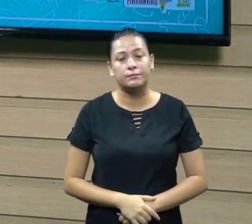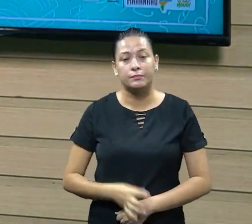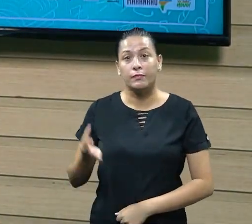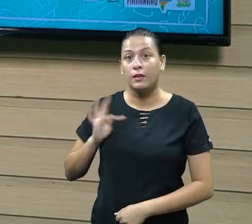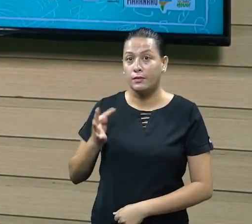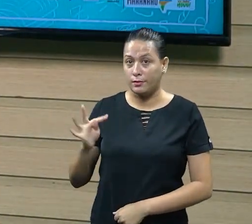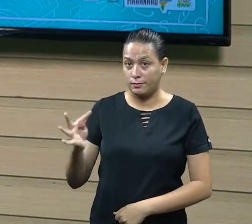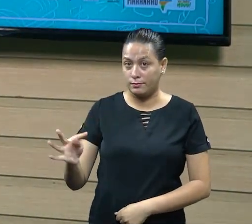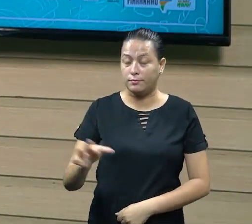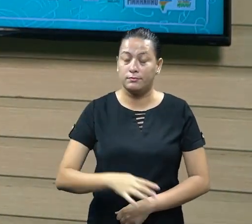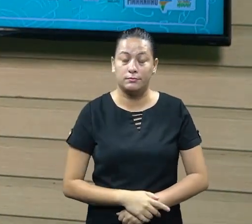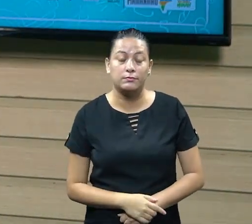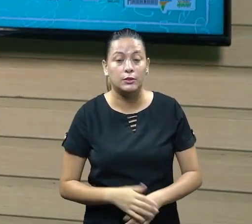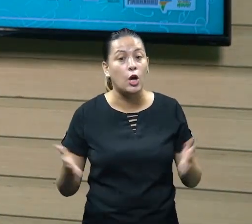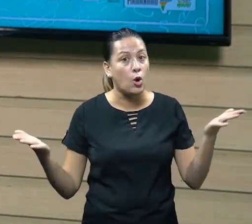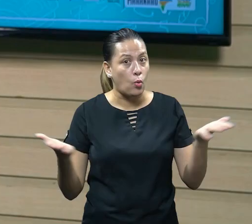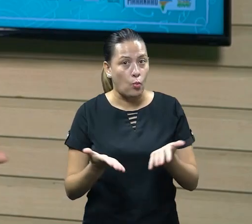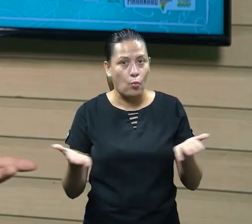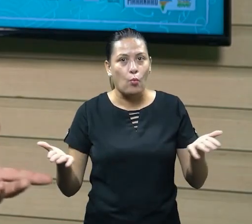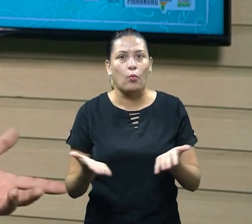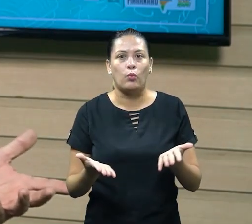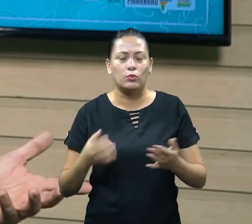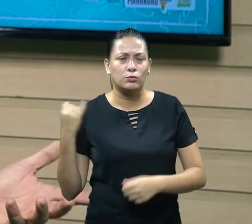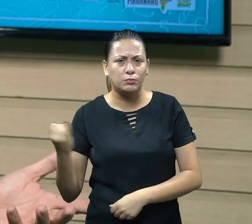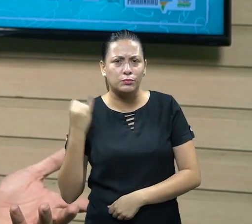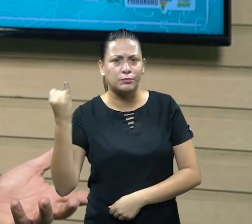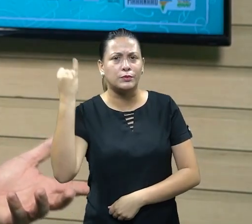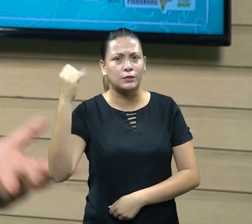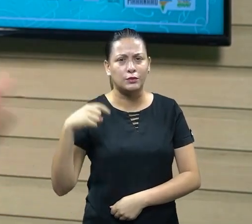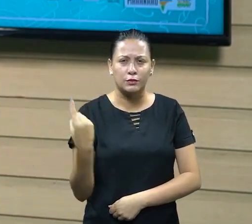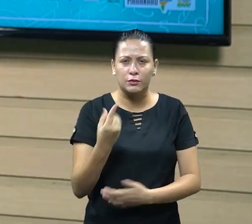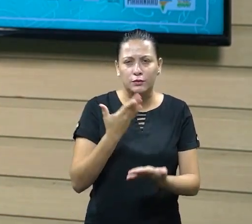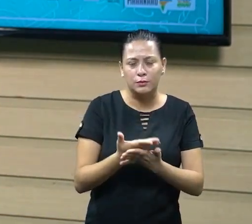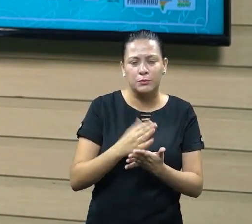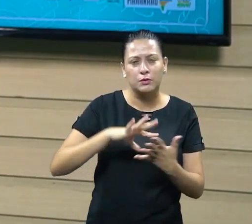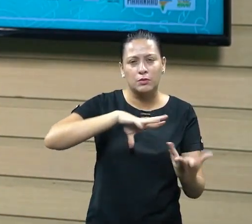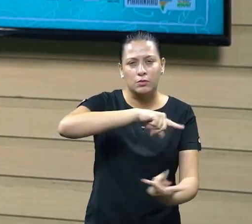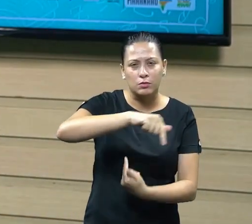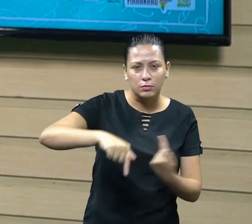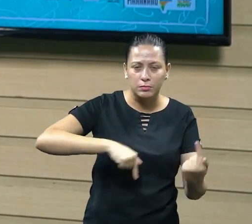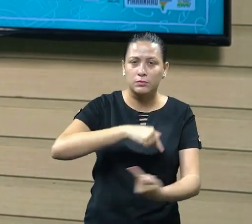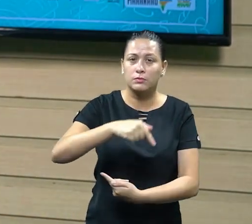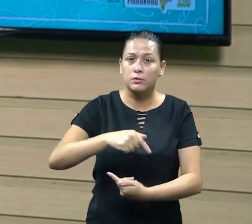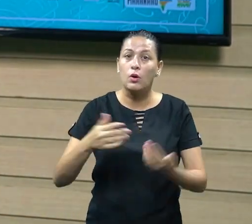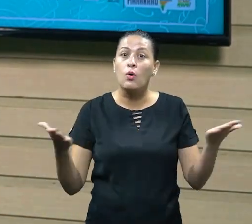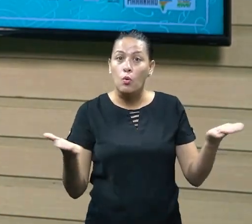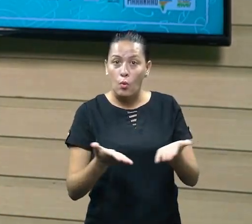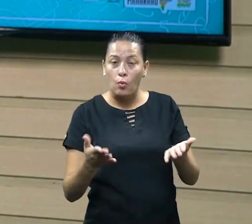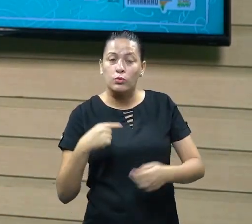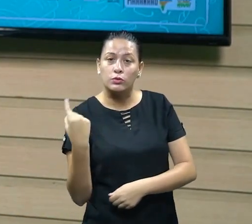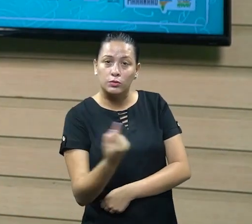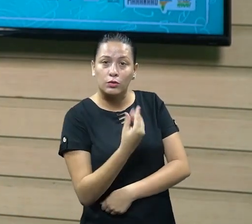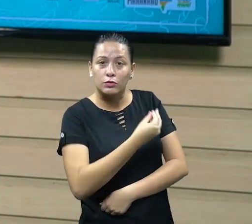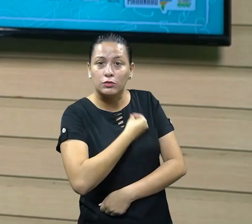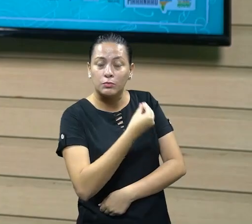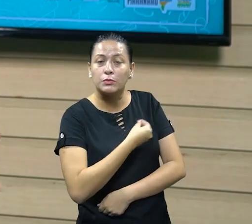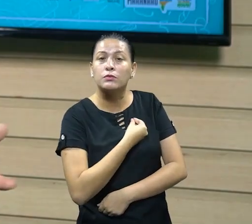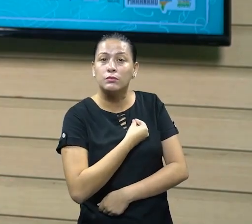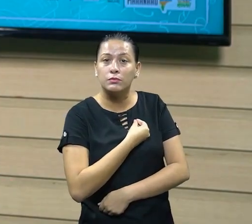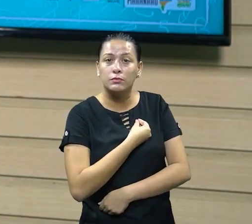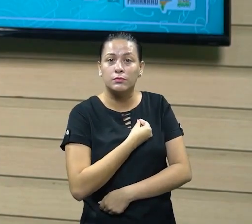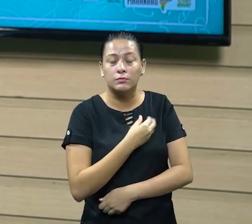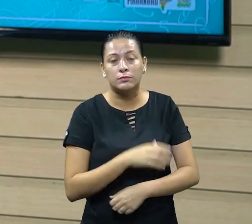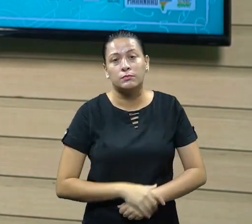Tecnologia, mais do que nunca hoje indispensável. A gente falou de globalização. Isso aqui que nós estamos vivendo, esse momento, é muito graças